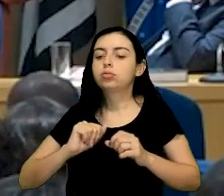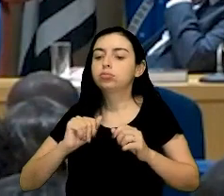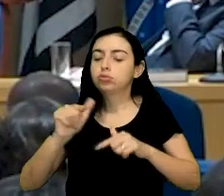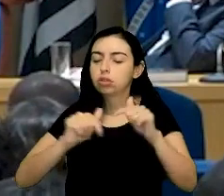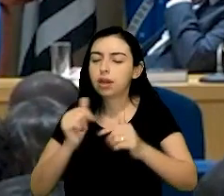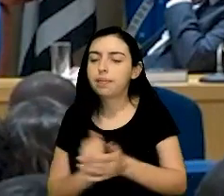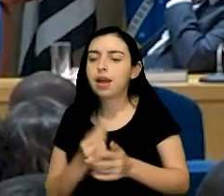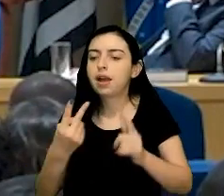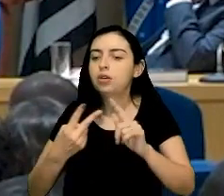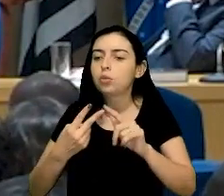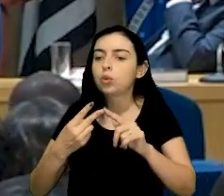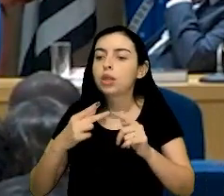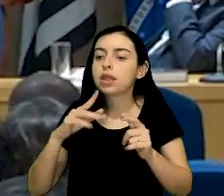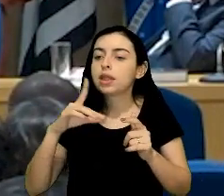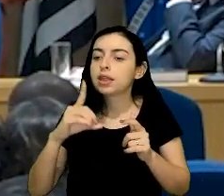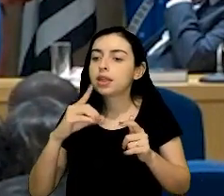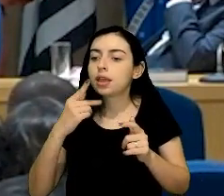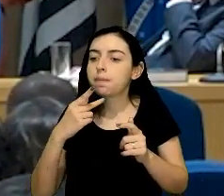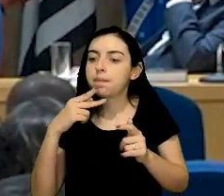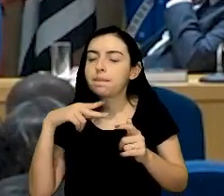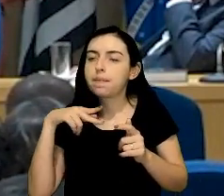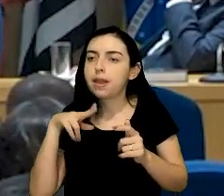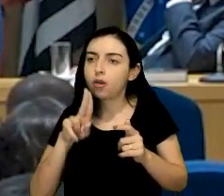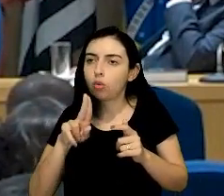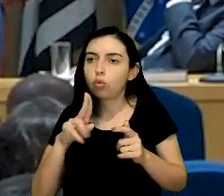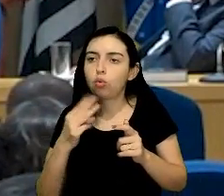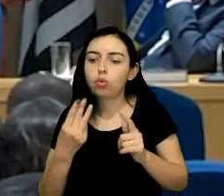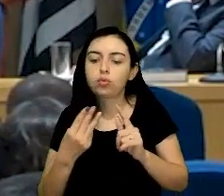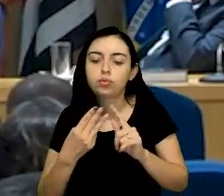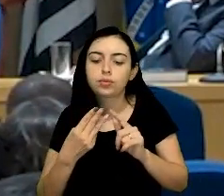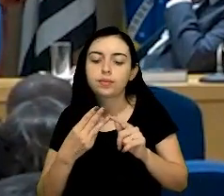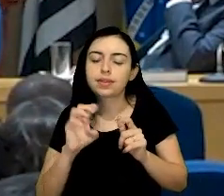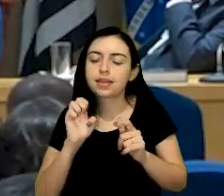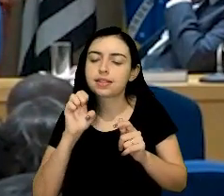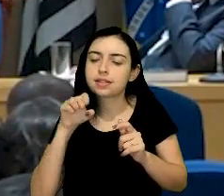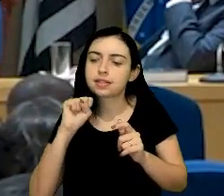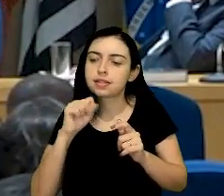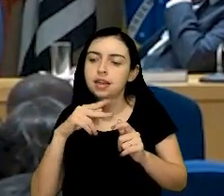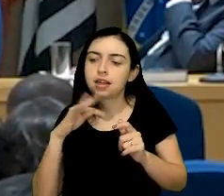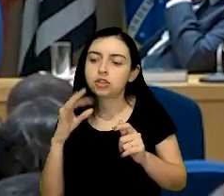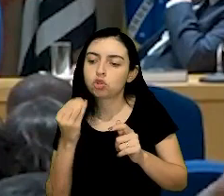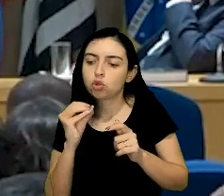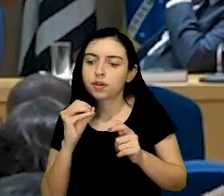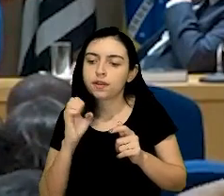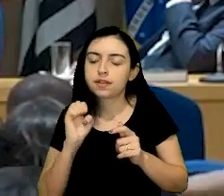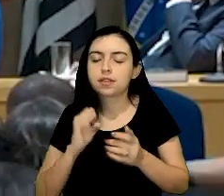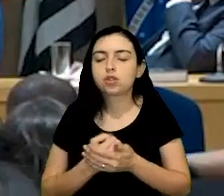para que esse fluxo fosse, pelo menos, ordenado naquele território, né?